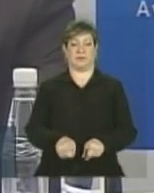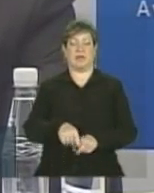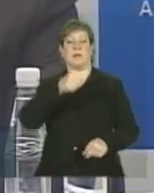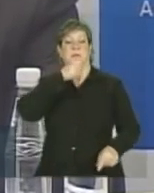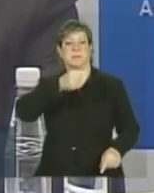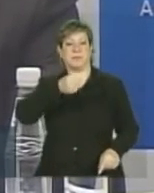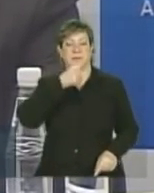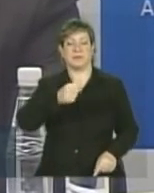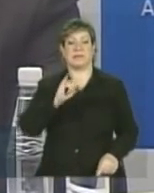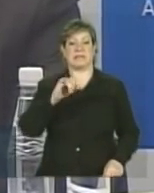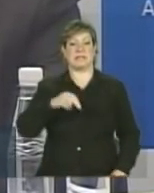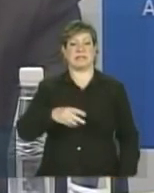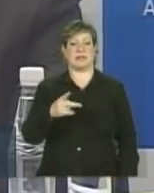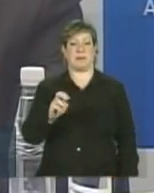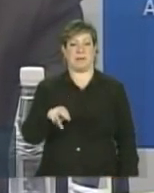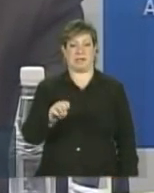também